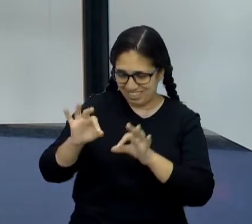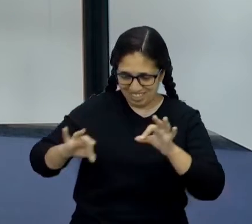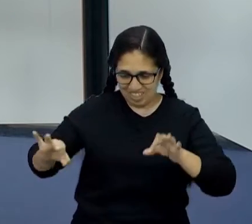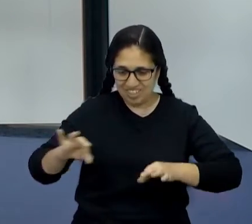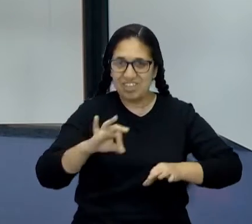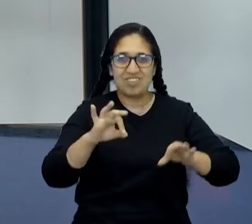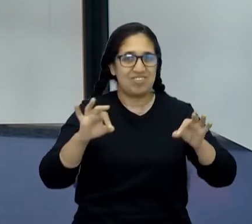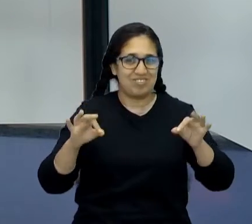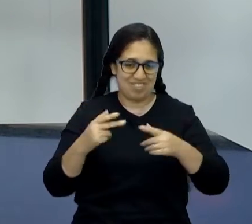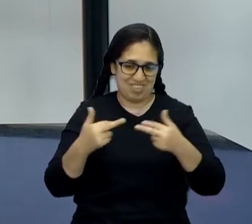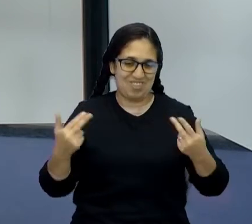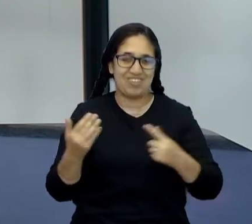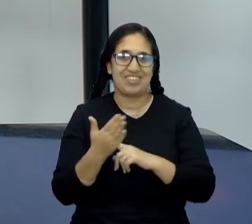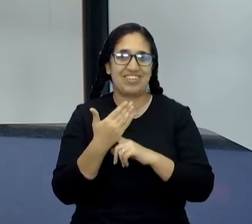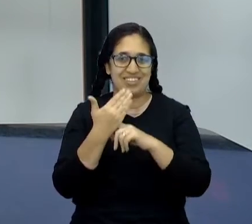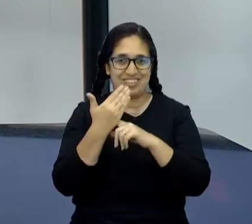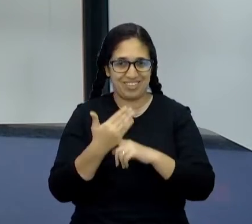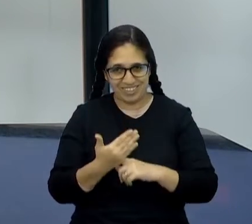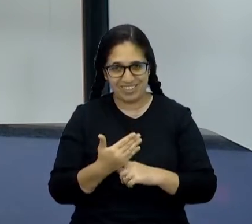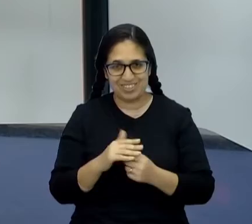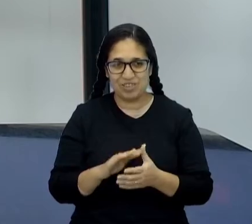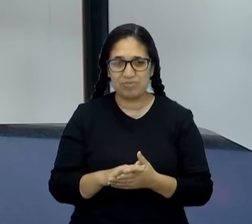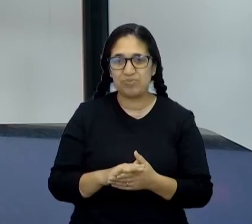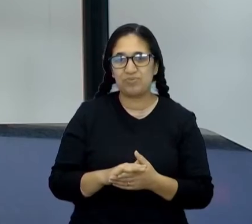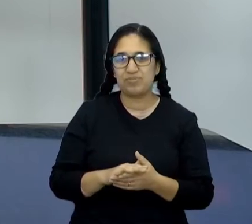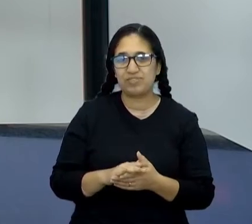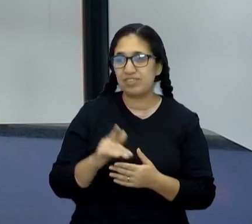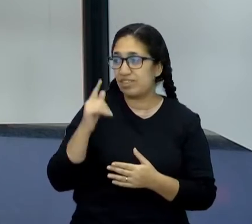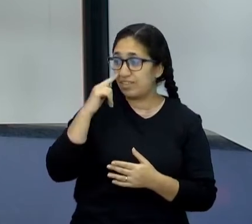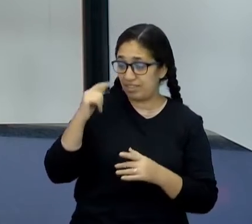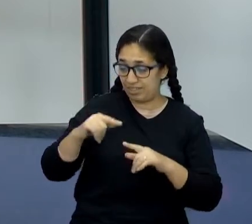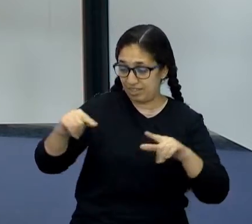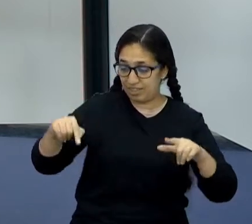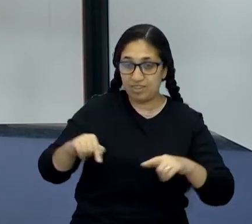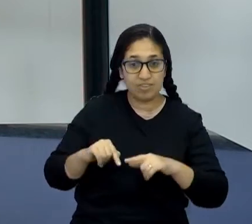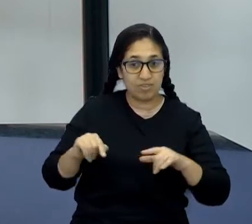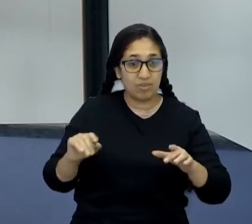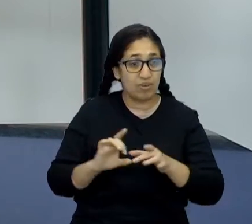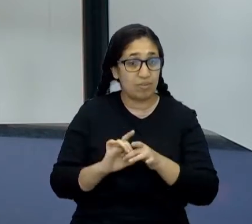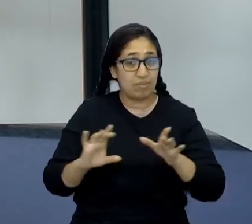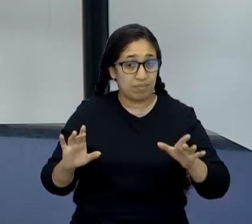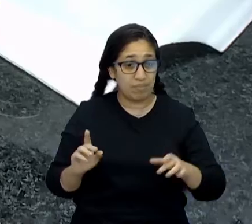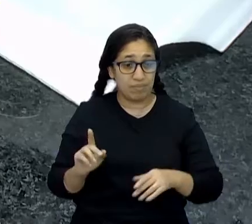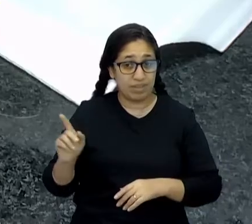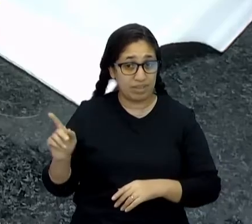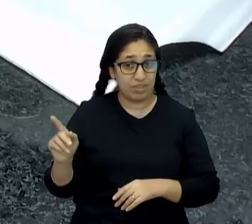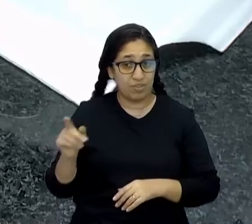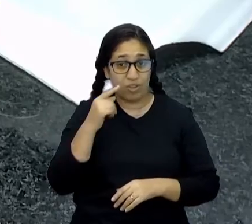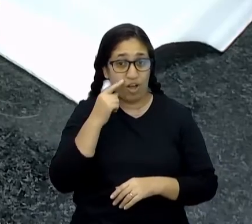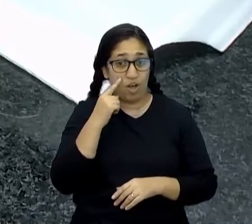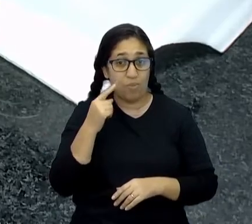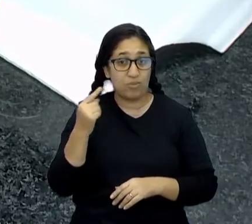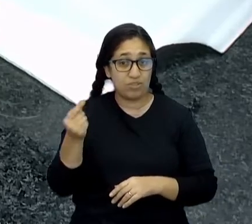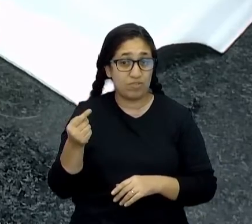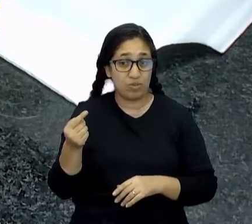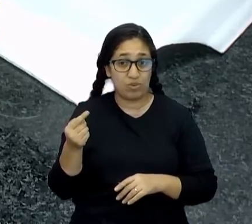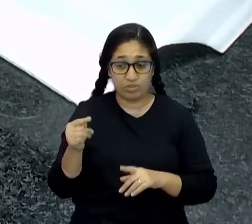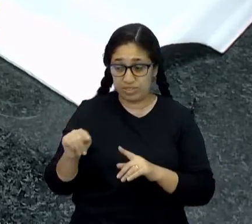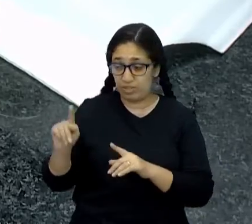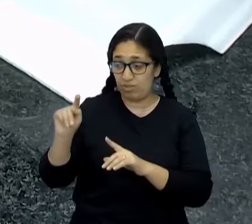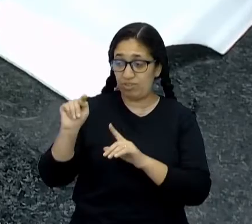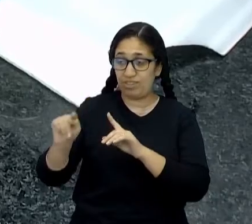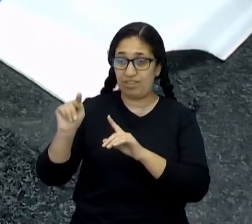negócios tecnológicos. Veja que aqui nesse circuito ele está aberto, né? É como se fosse um interruptor, aquele da tomada.